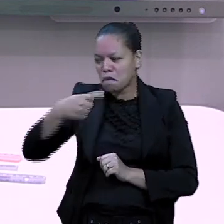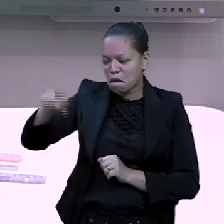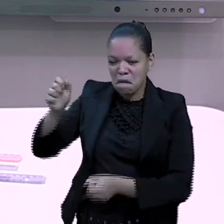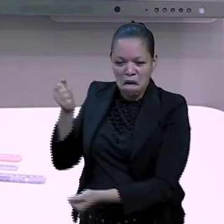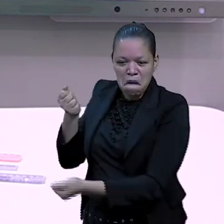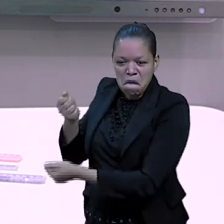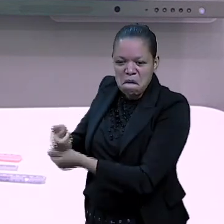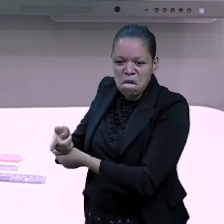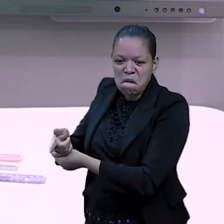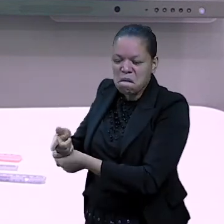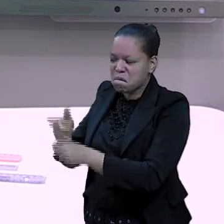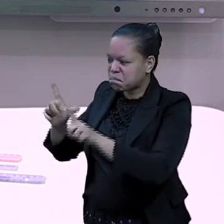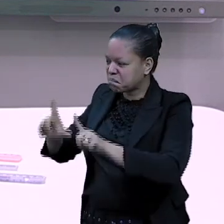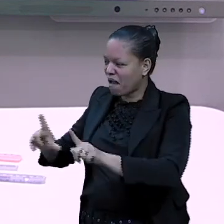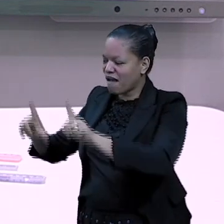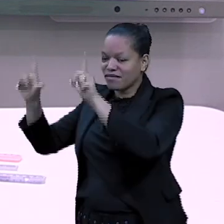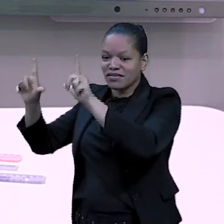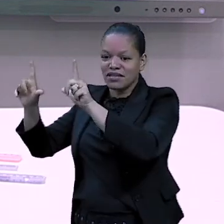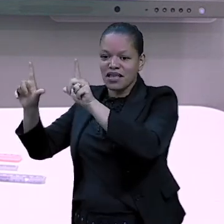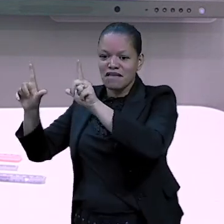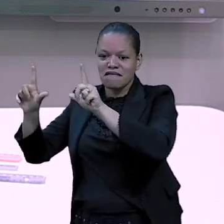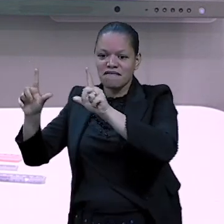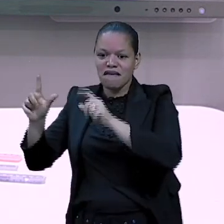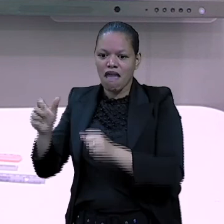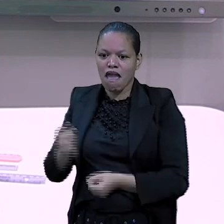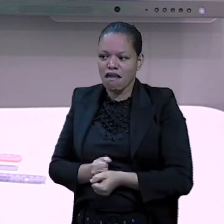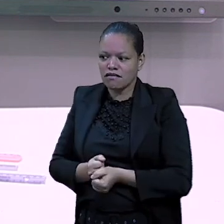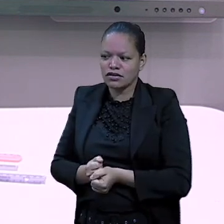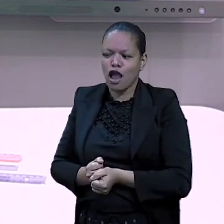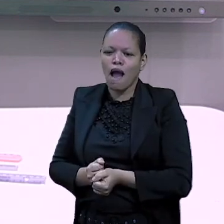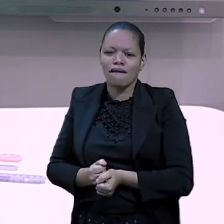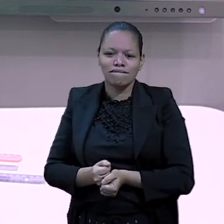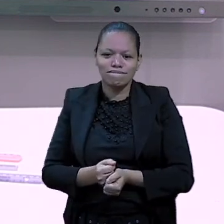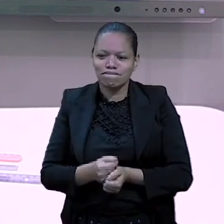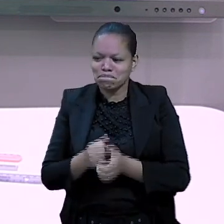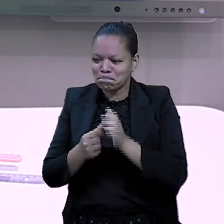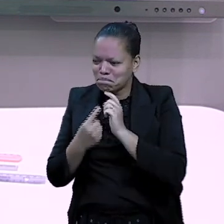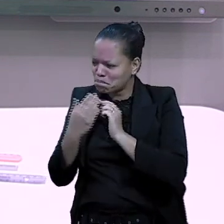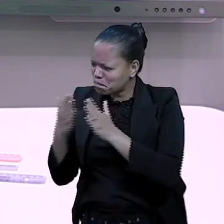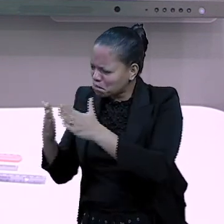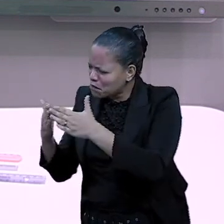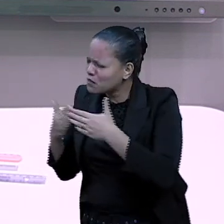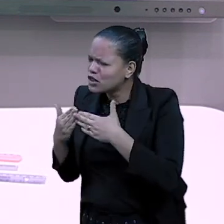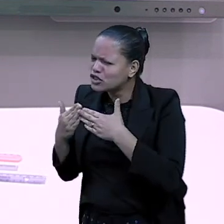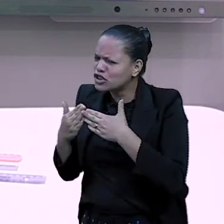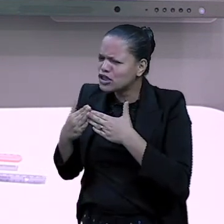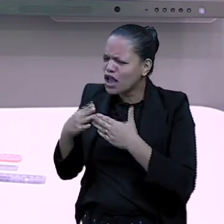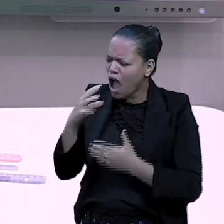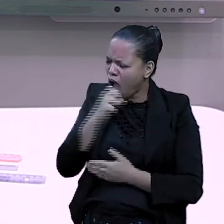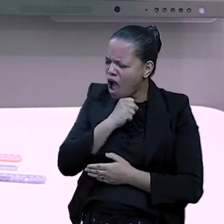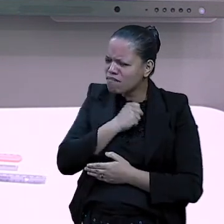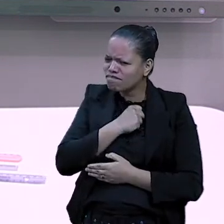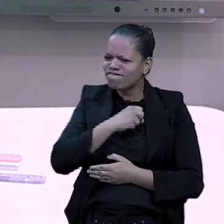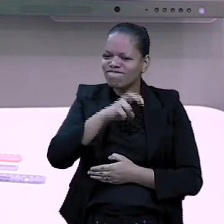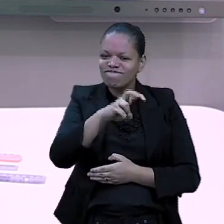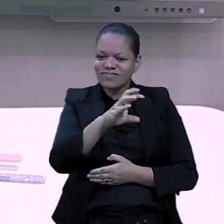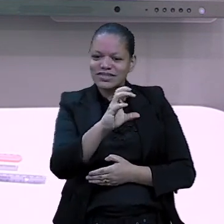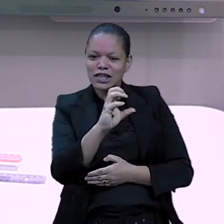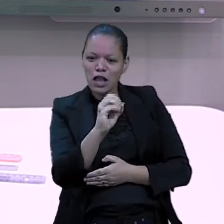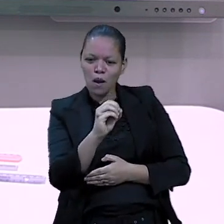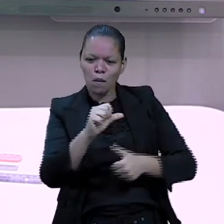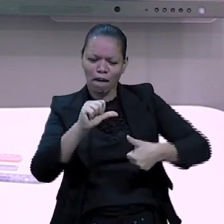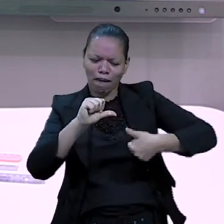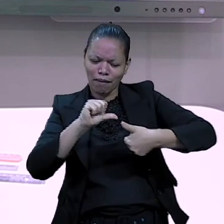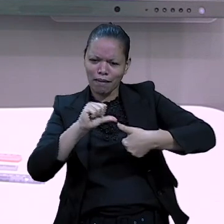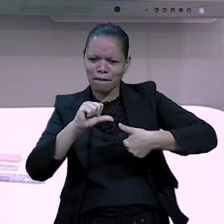assim, contando um palmo para ter uma noção mais ou menos de tamanho. Porém, com a modernidade, foi inventado novos meios